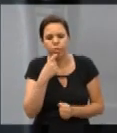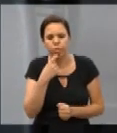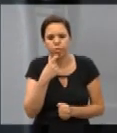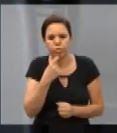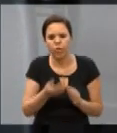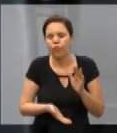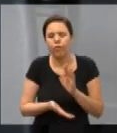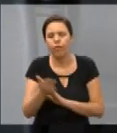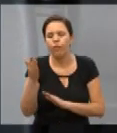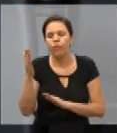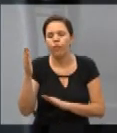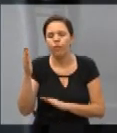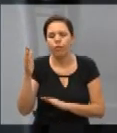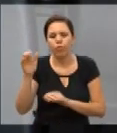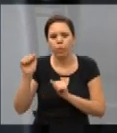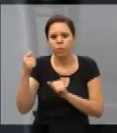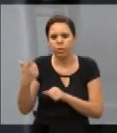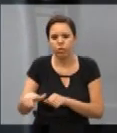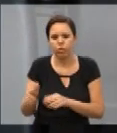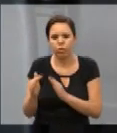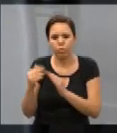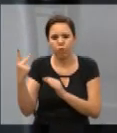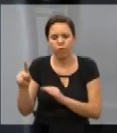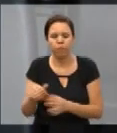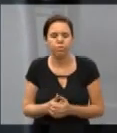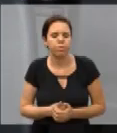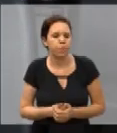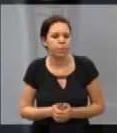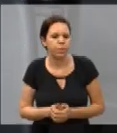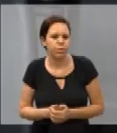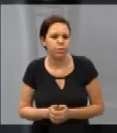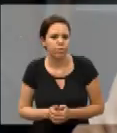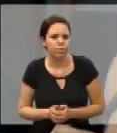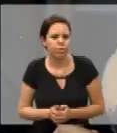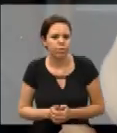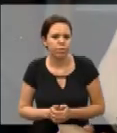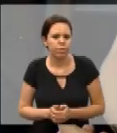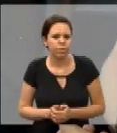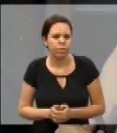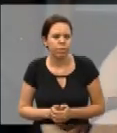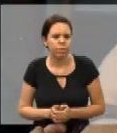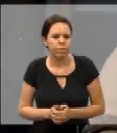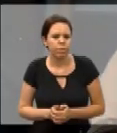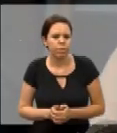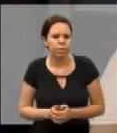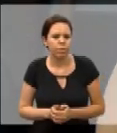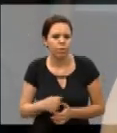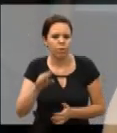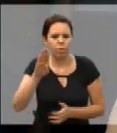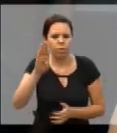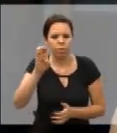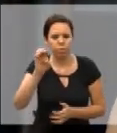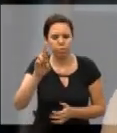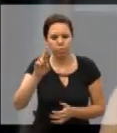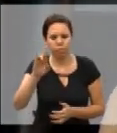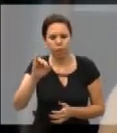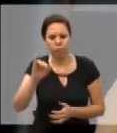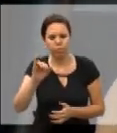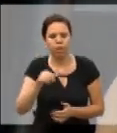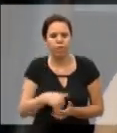agora ela foi para a Espanha morar. Tem o Harry, como que ele chama? O Barry. Barry.